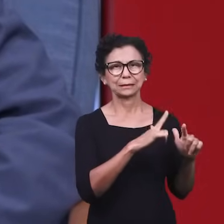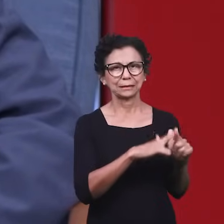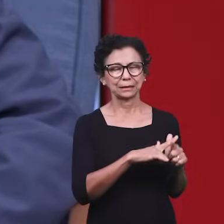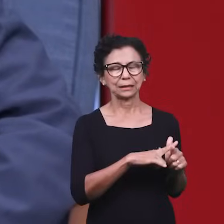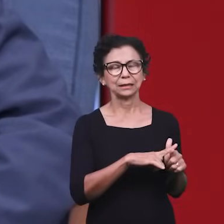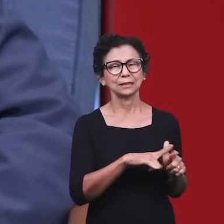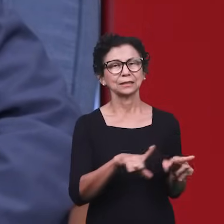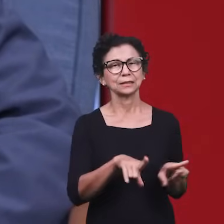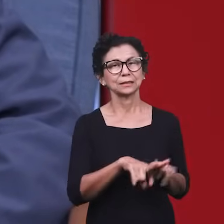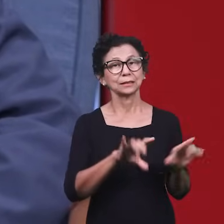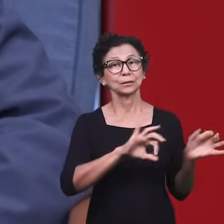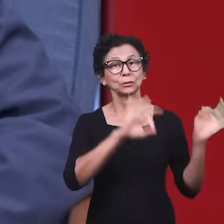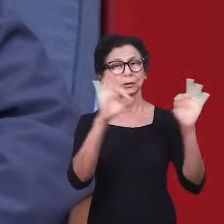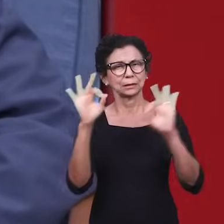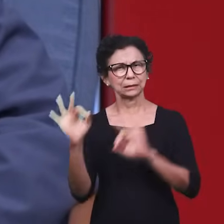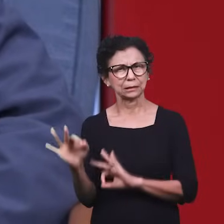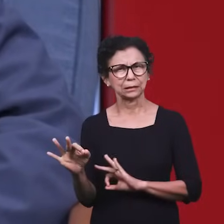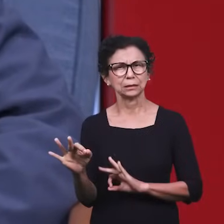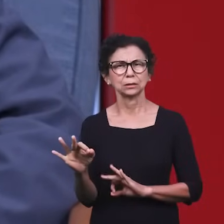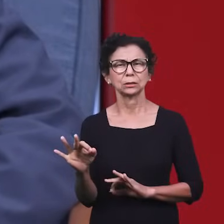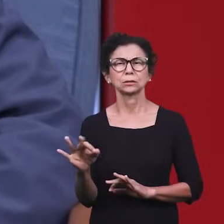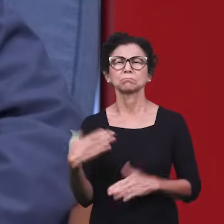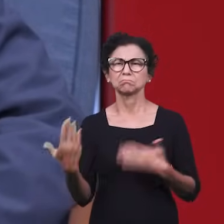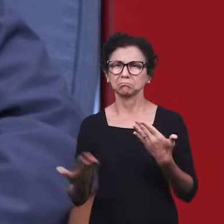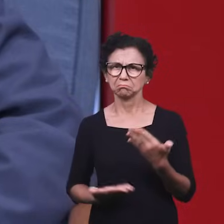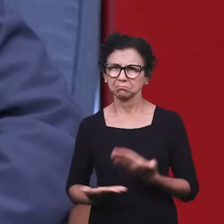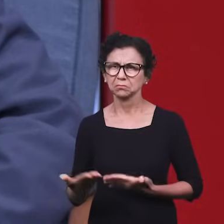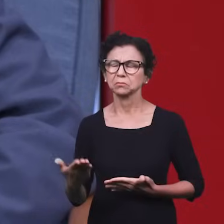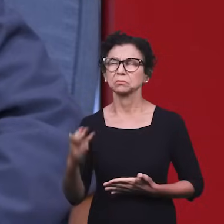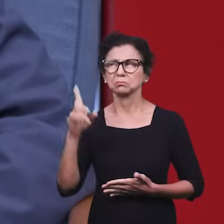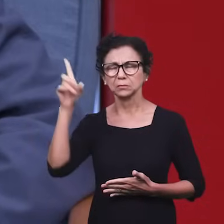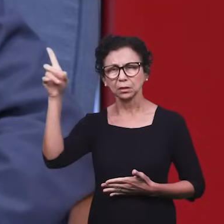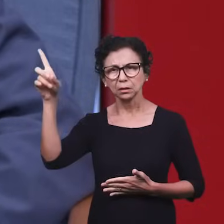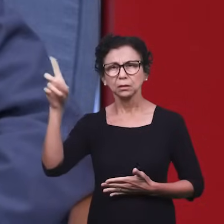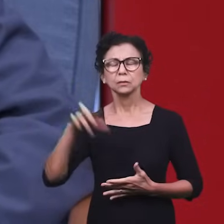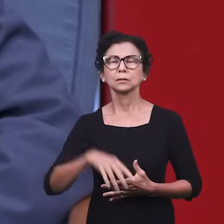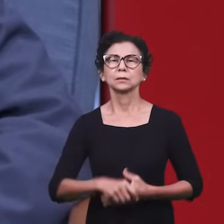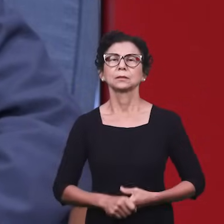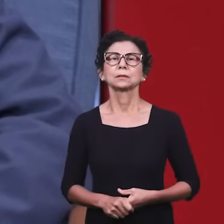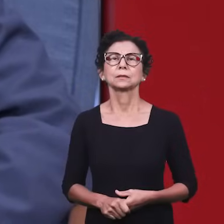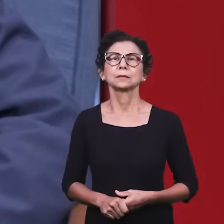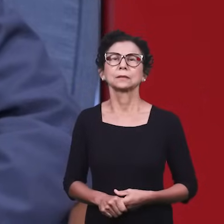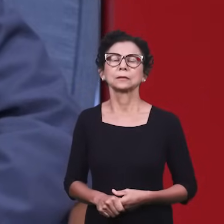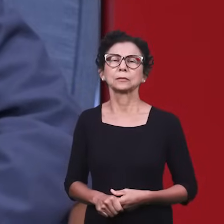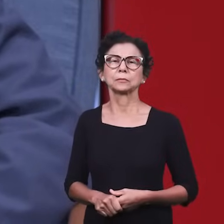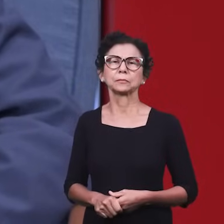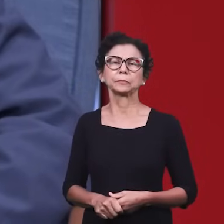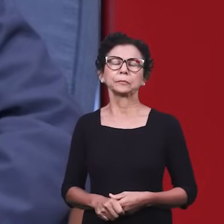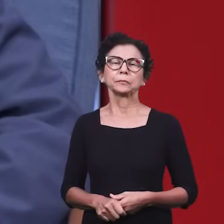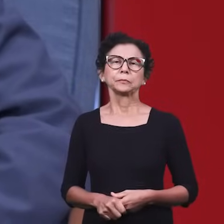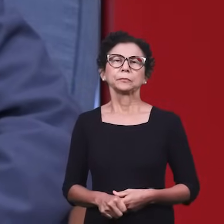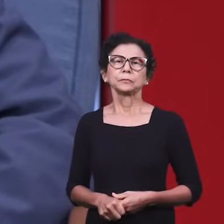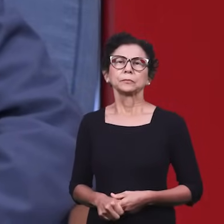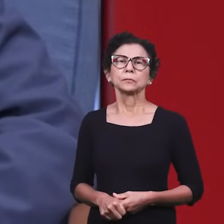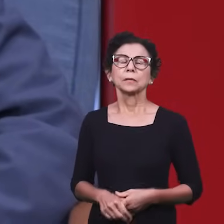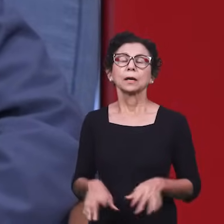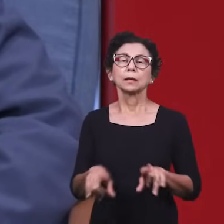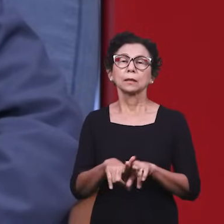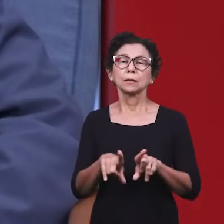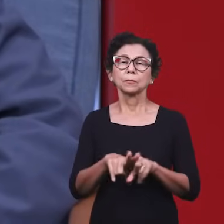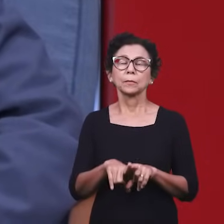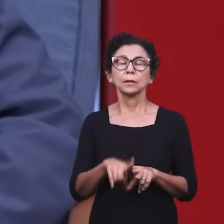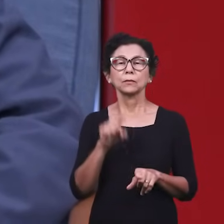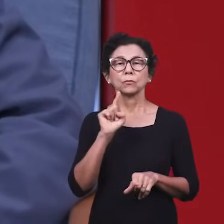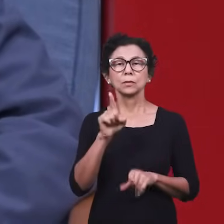também nos assistem, irmãos servos de Deus. Nós queremos saudar a todos aqueles também que nos veem